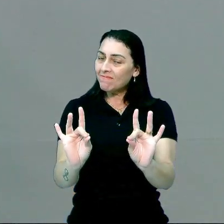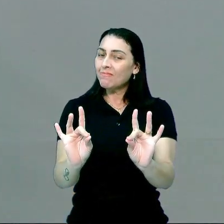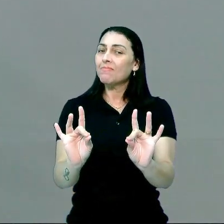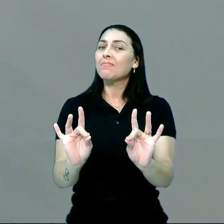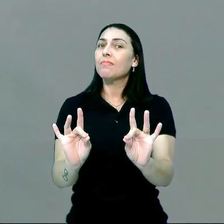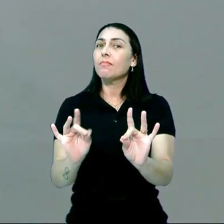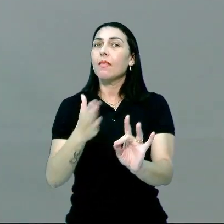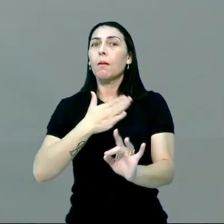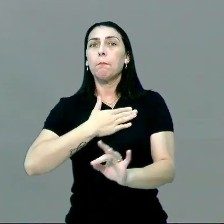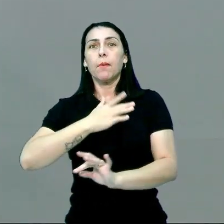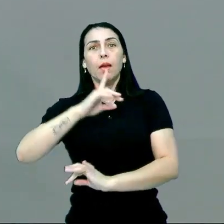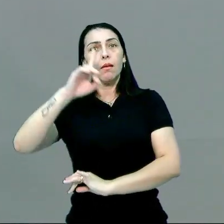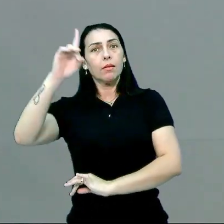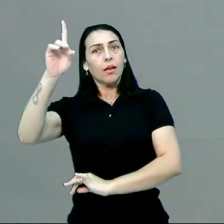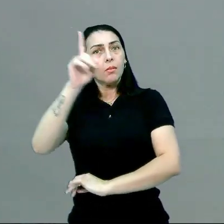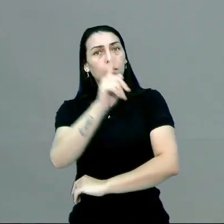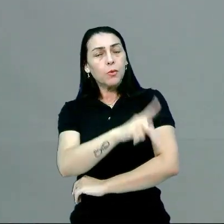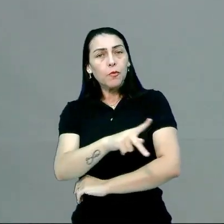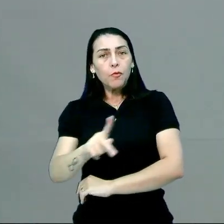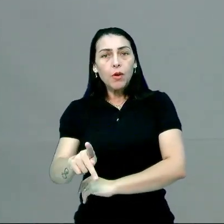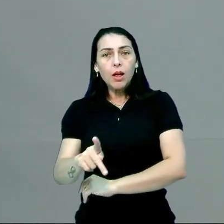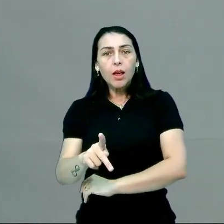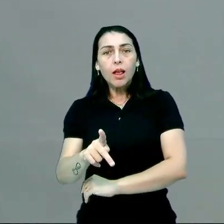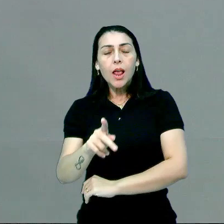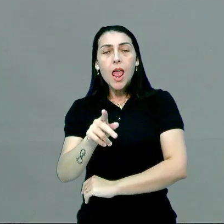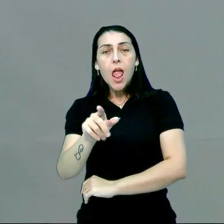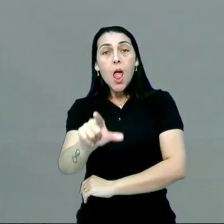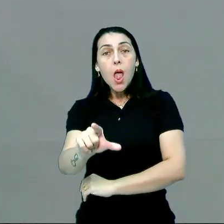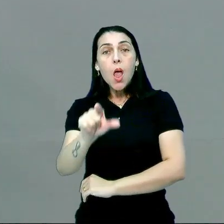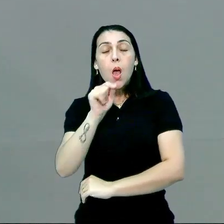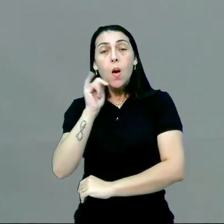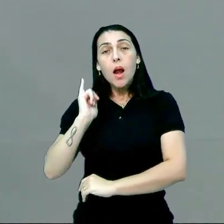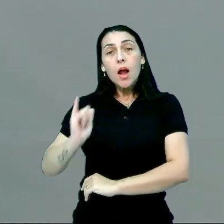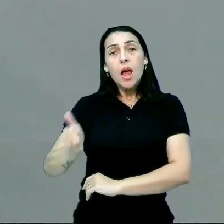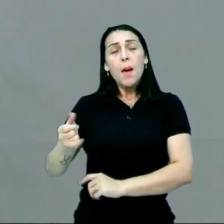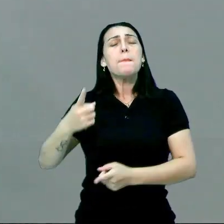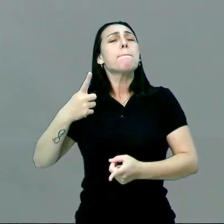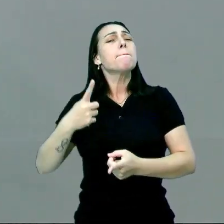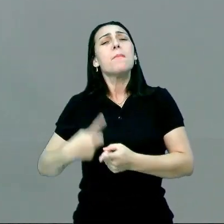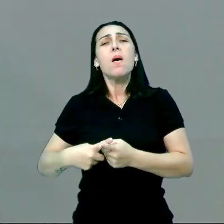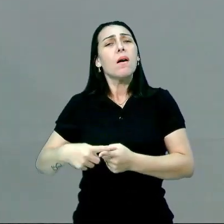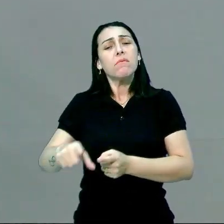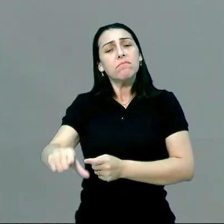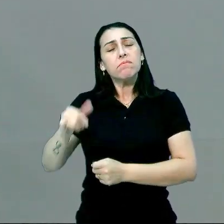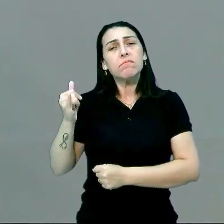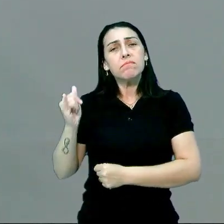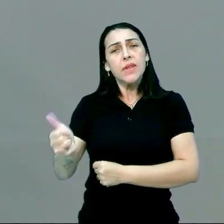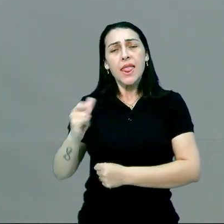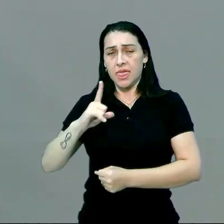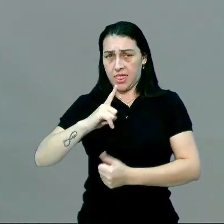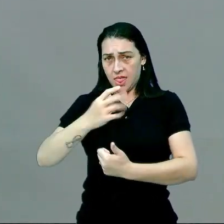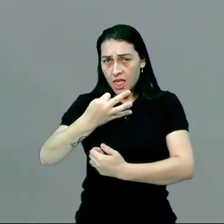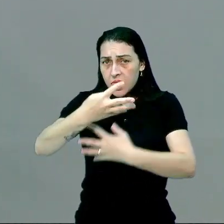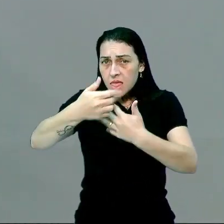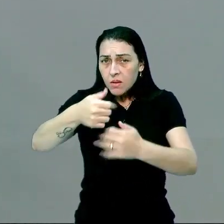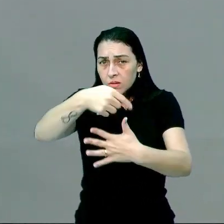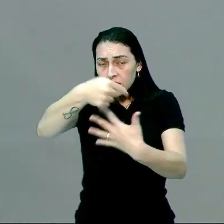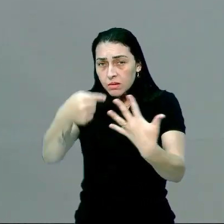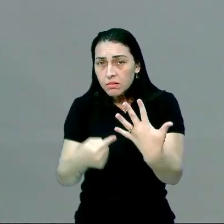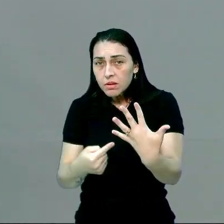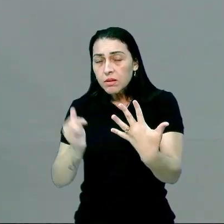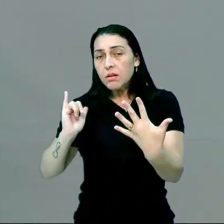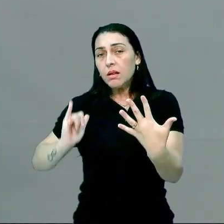Descritiva. Meu Deus do céu, professor, eu marquei narrativa. Por que você marcou narrativa? Tem todos os elementos da